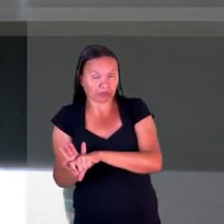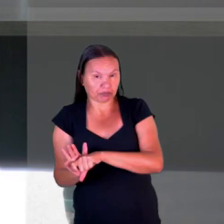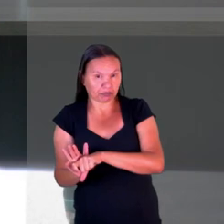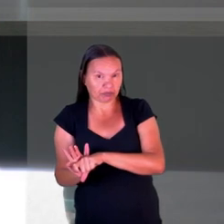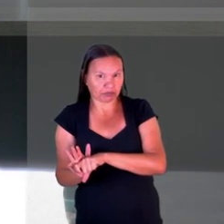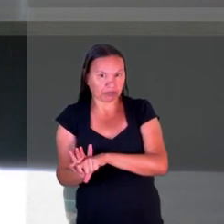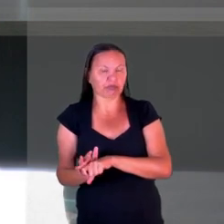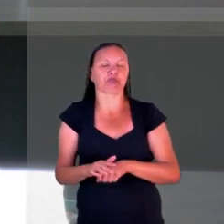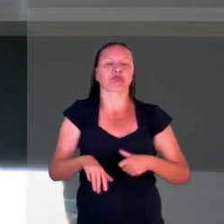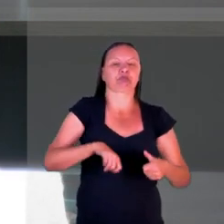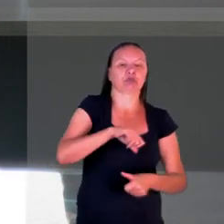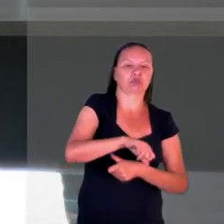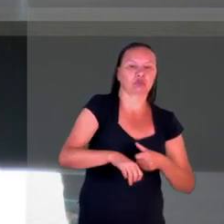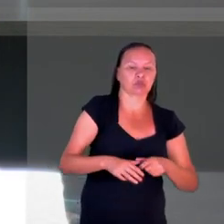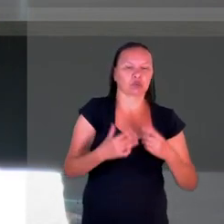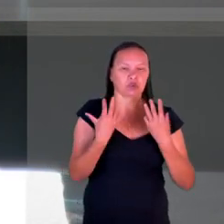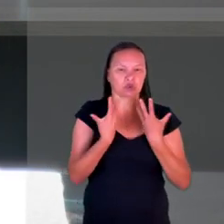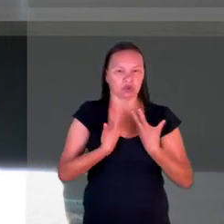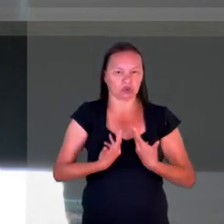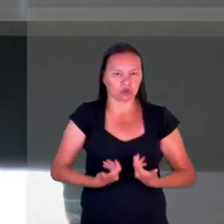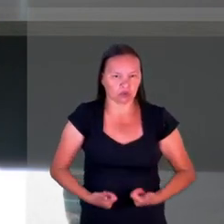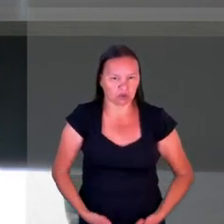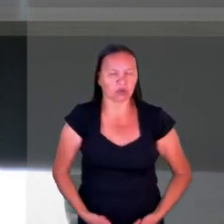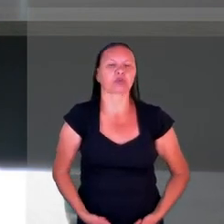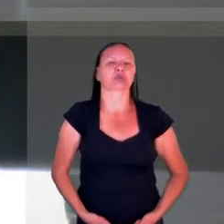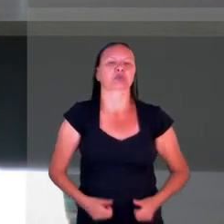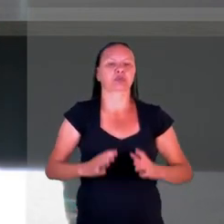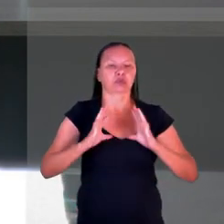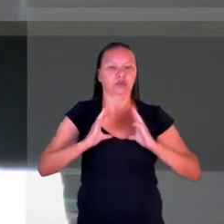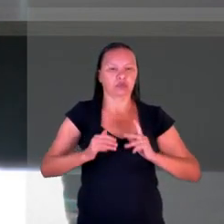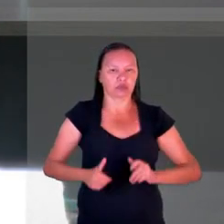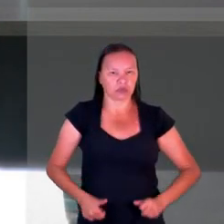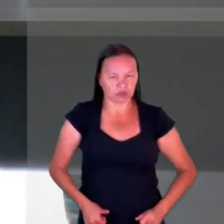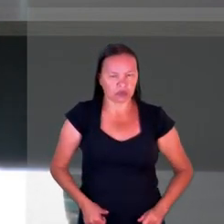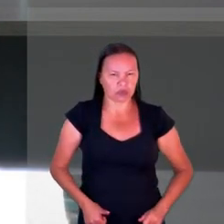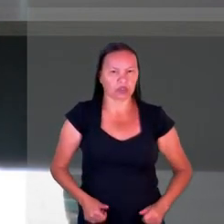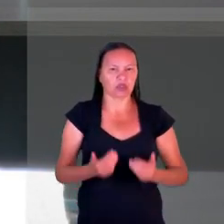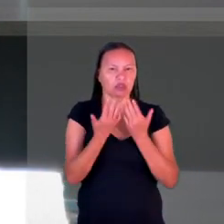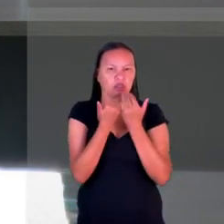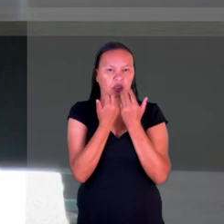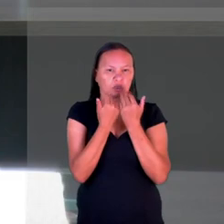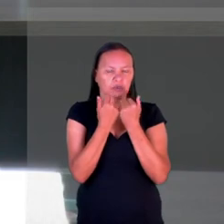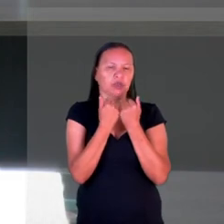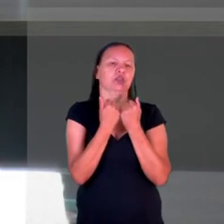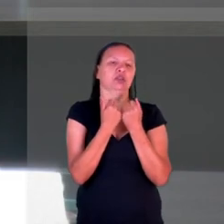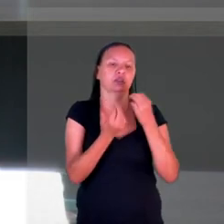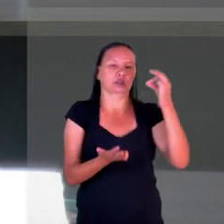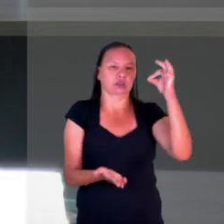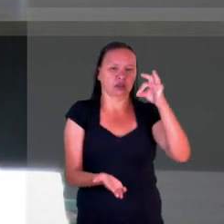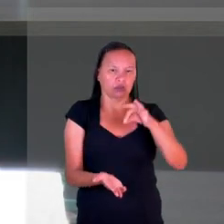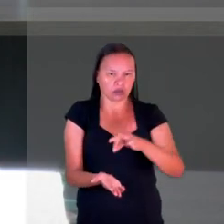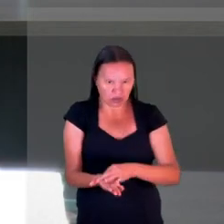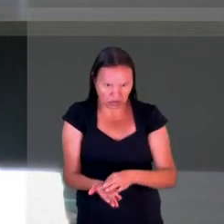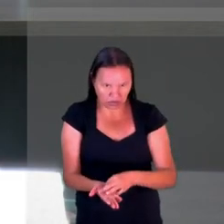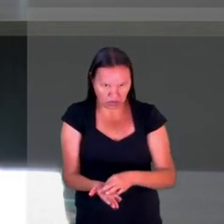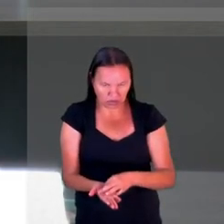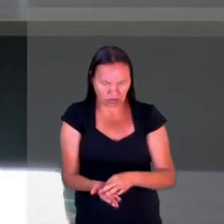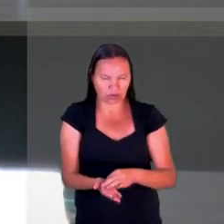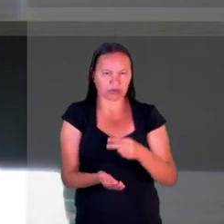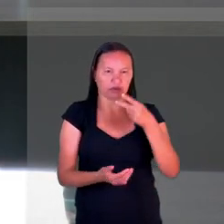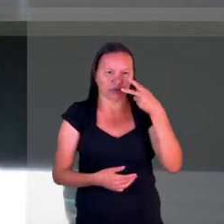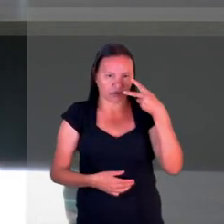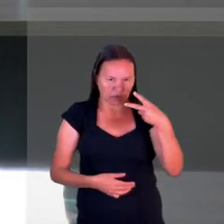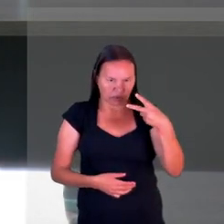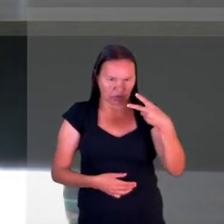revelia do direito humano Alimentação adequada ã relativamente à segunda pergunta